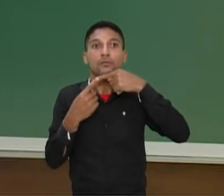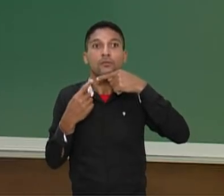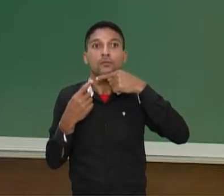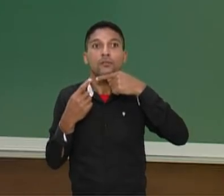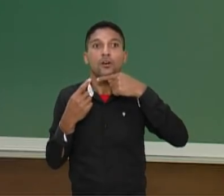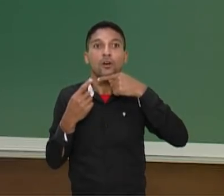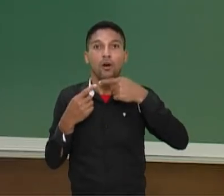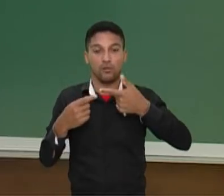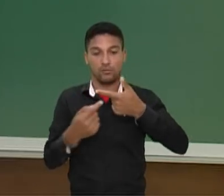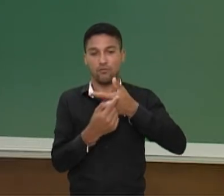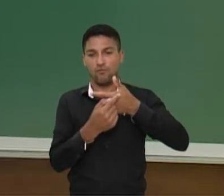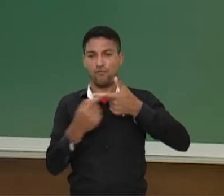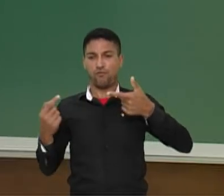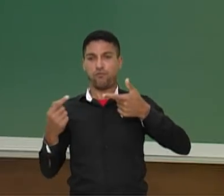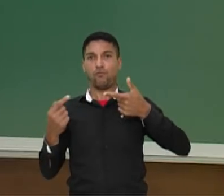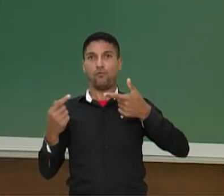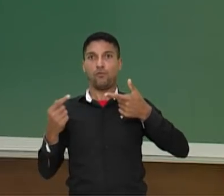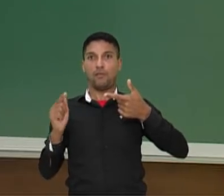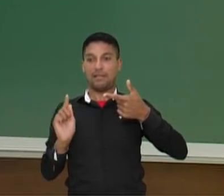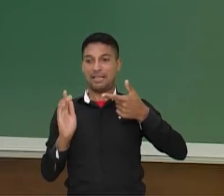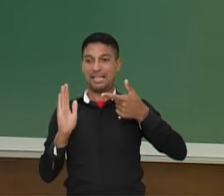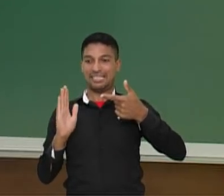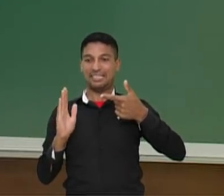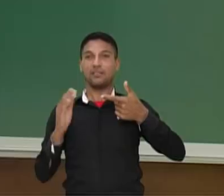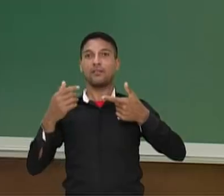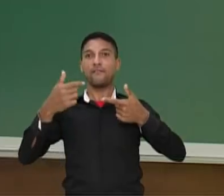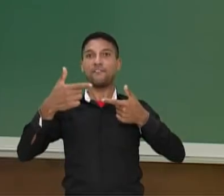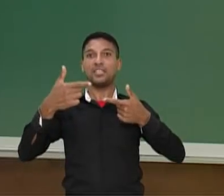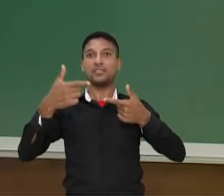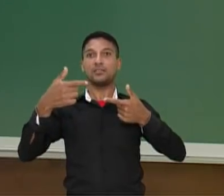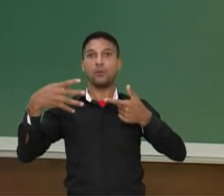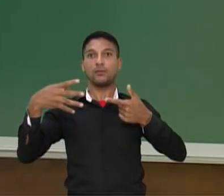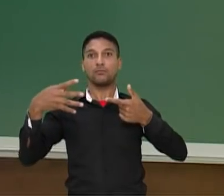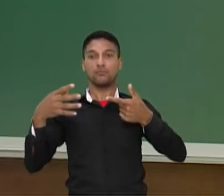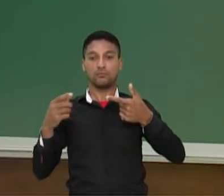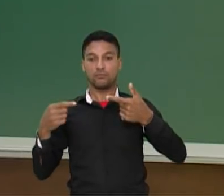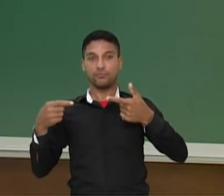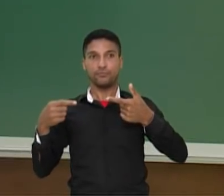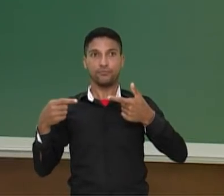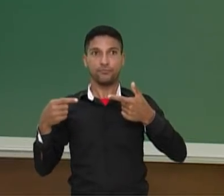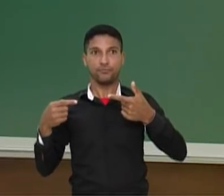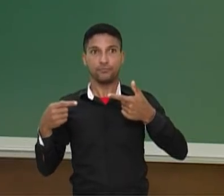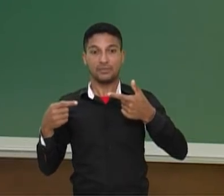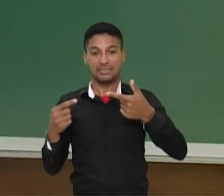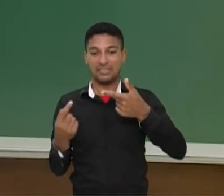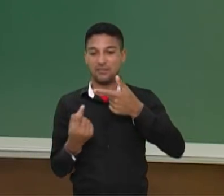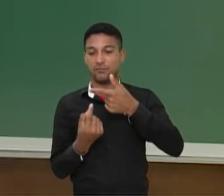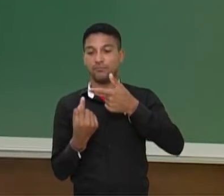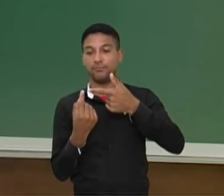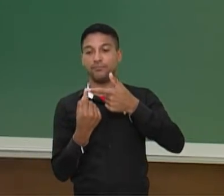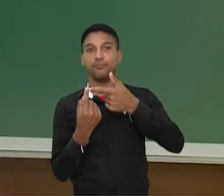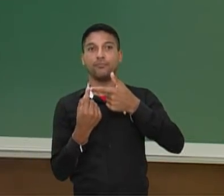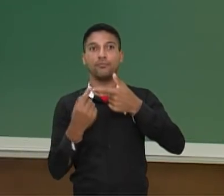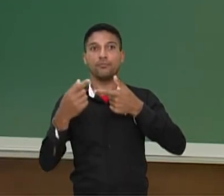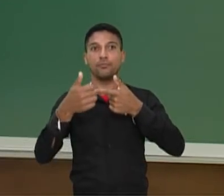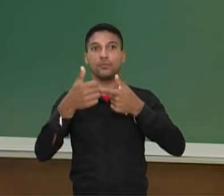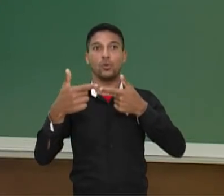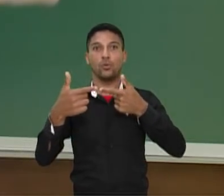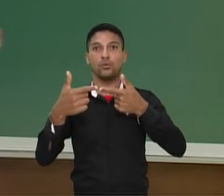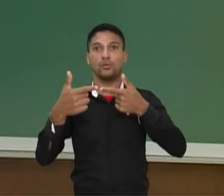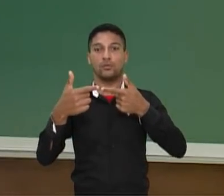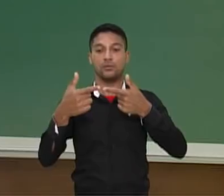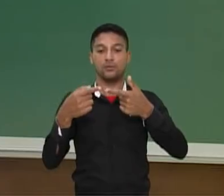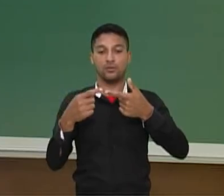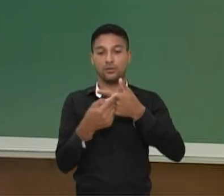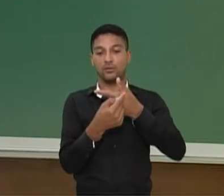aqui é 24. Essa cota aqui de cima, 12, desce aqui, ó. Se daqui até aqui é 12, esse outro pedaço aqui